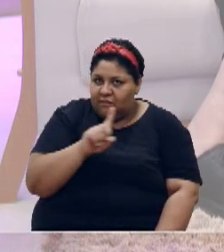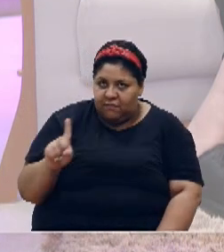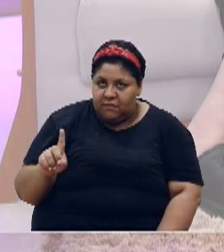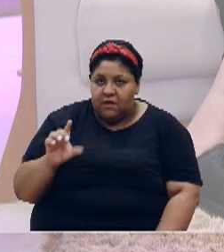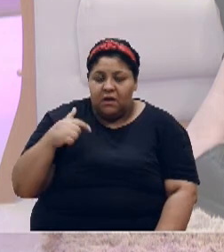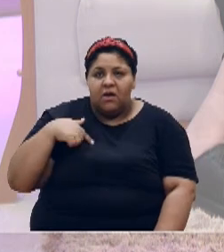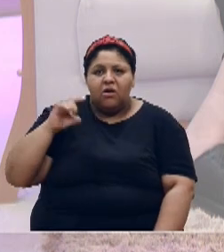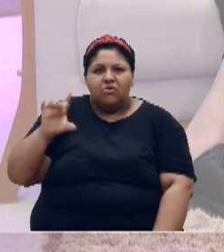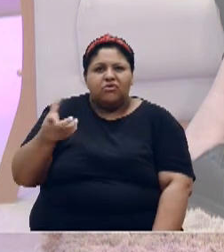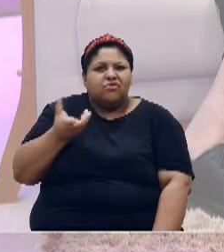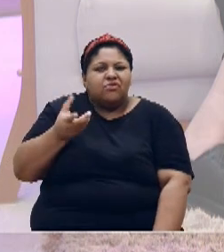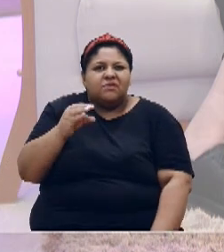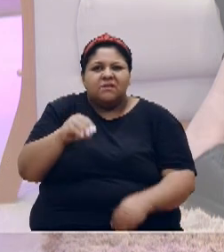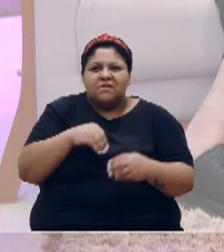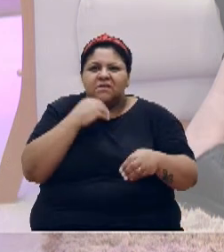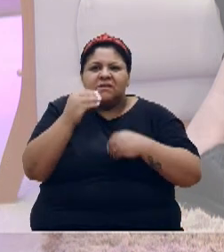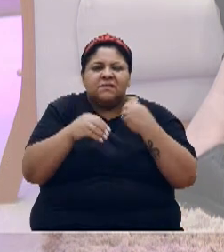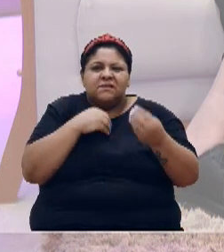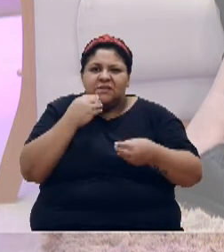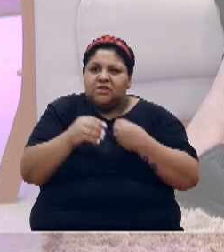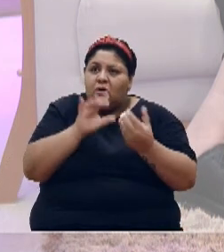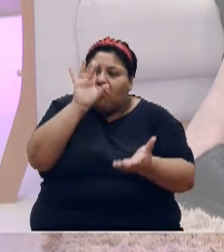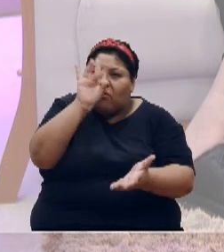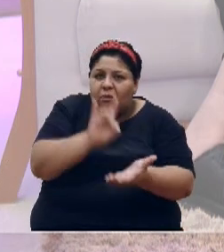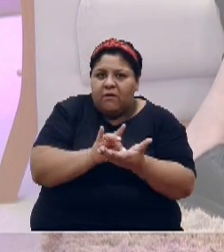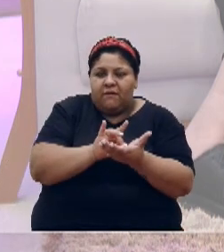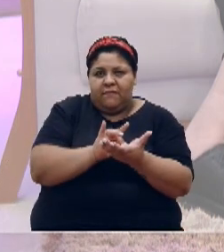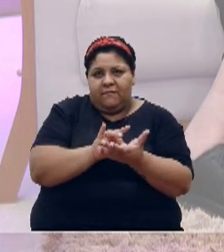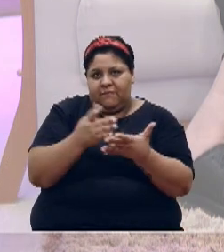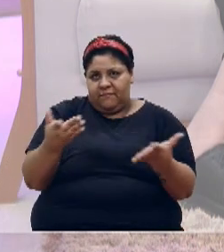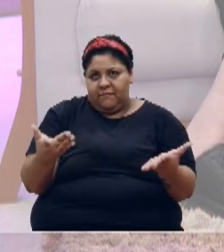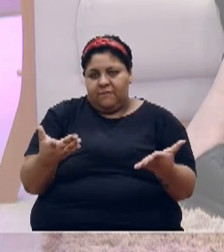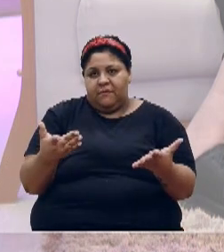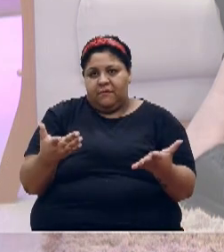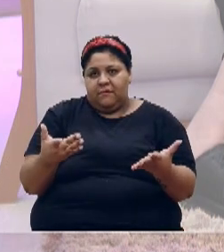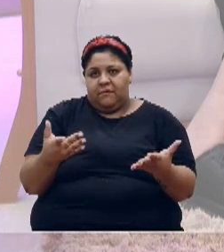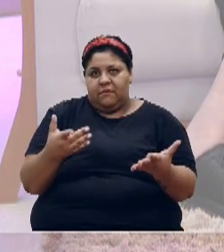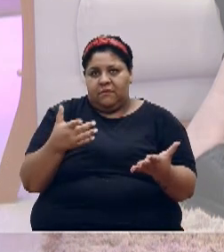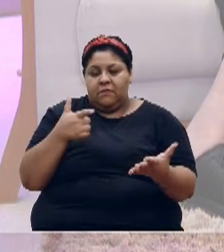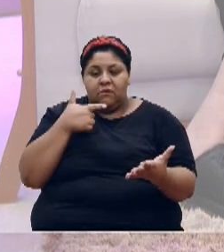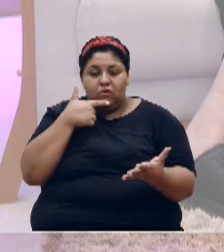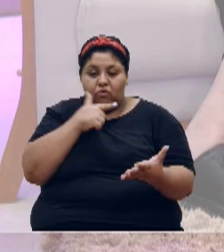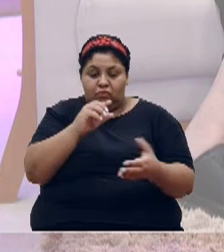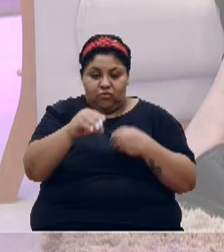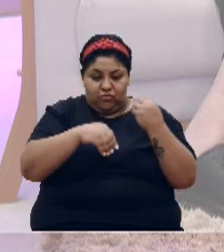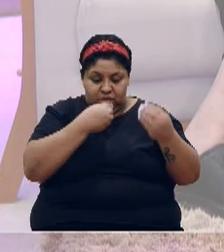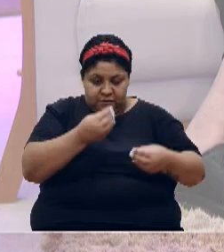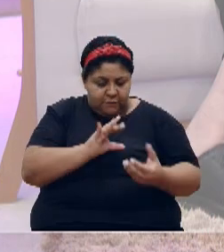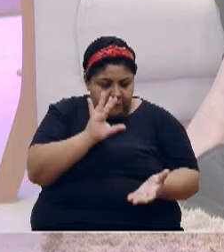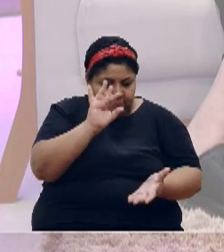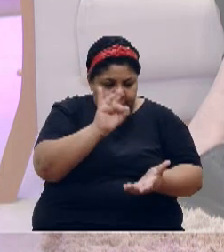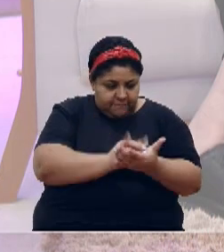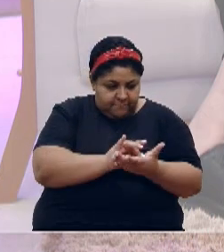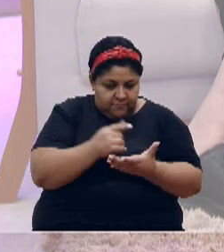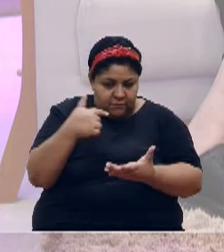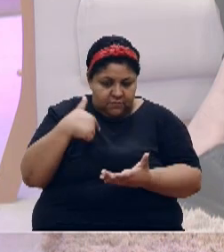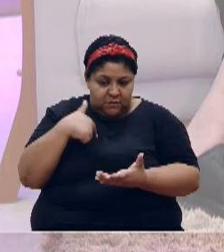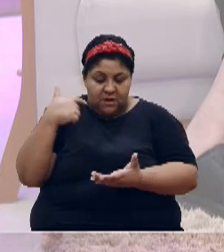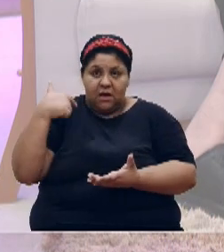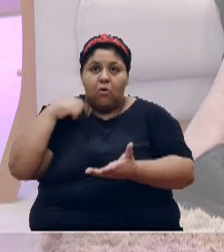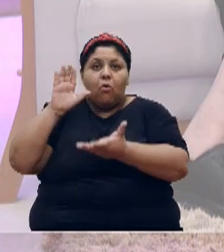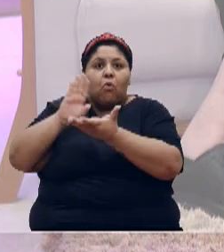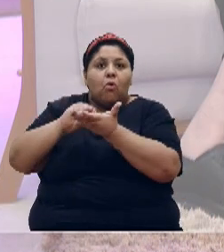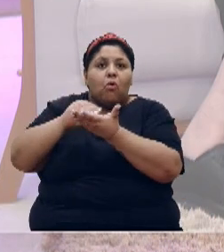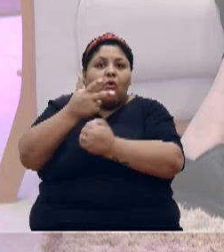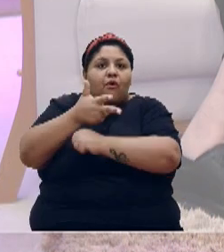quero que esse sentimento seja validado. E muitas vezes, por não conseguir que esse meu sentimento fosse validado, que eu gravava vídeos.